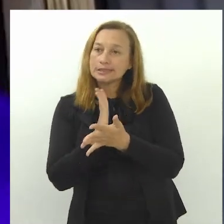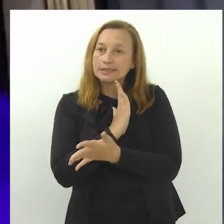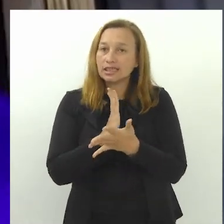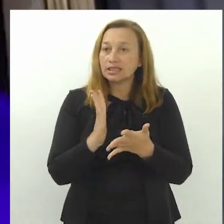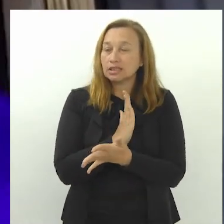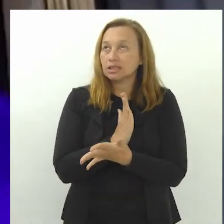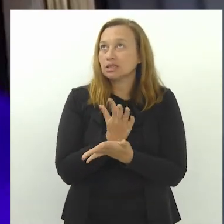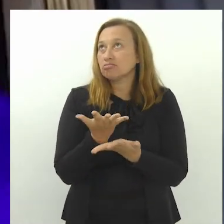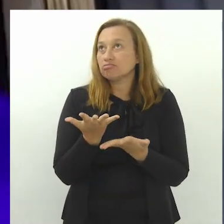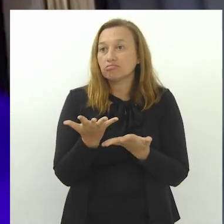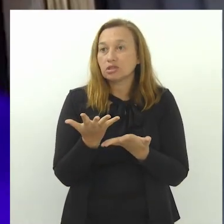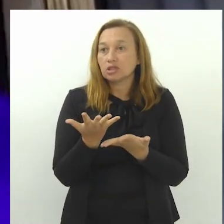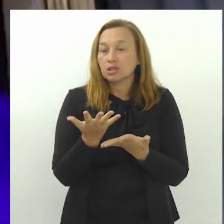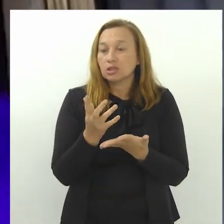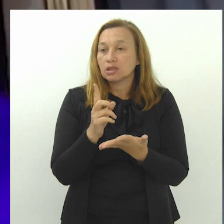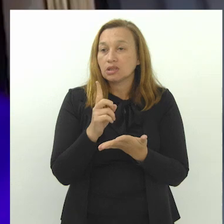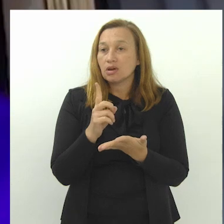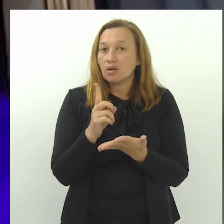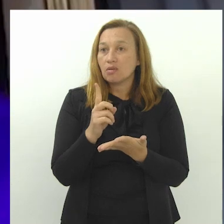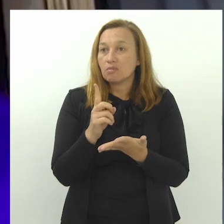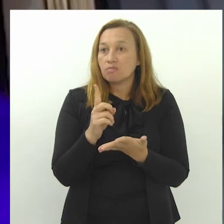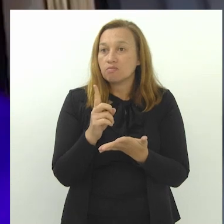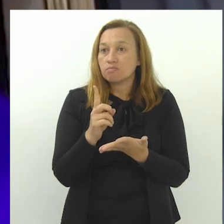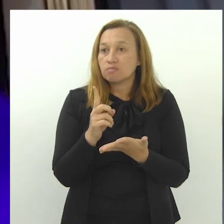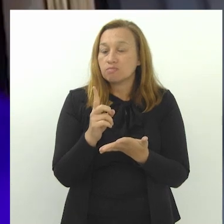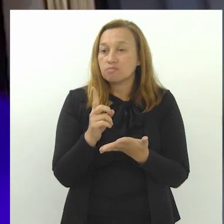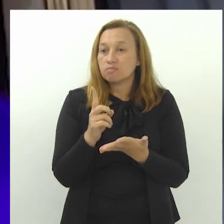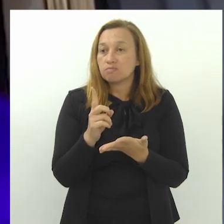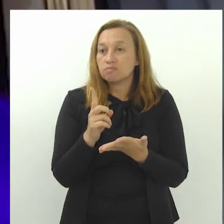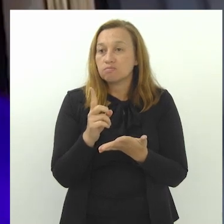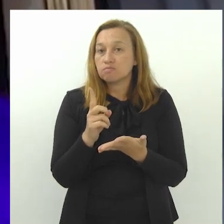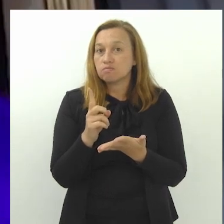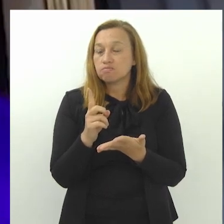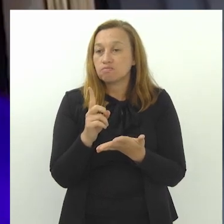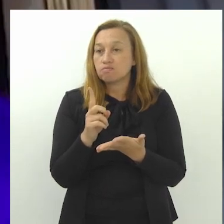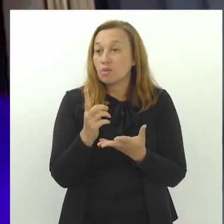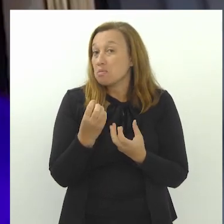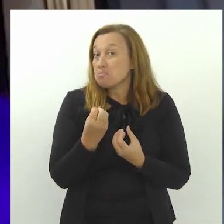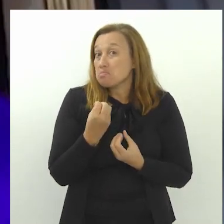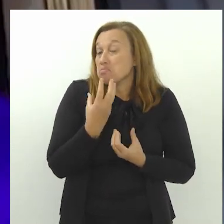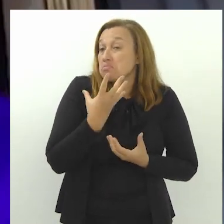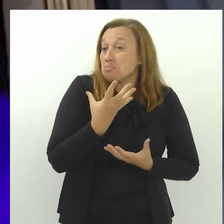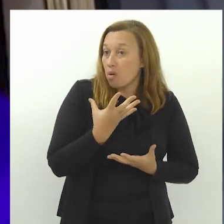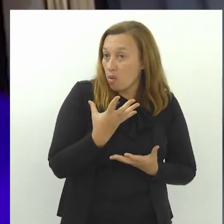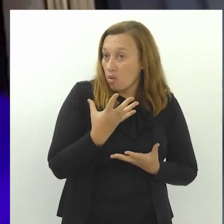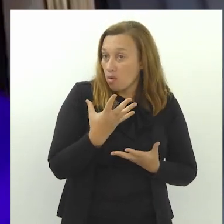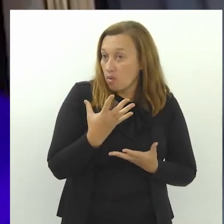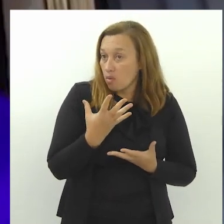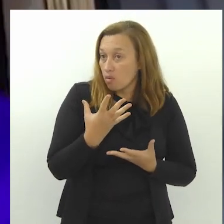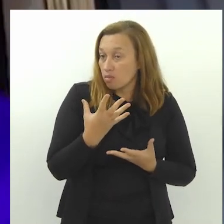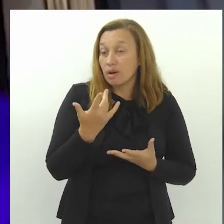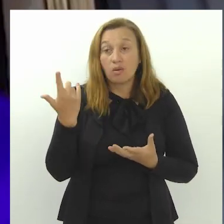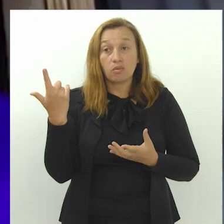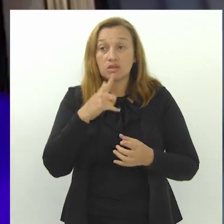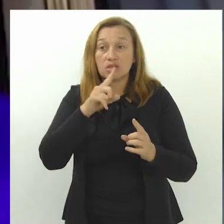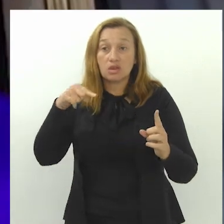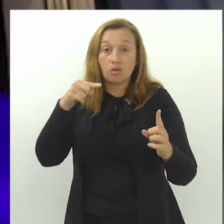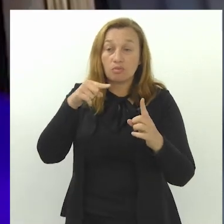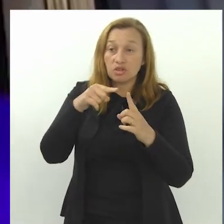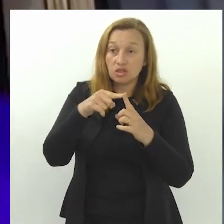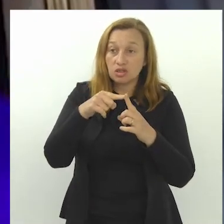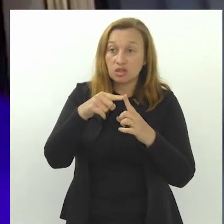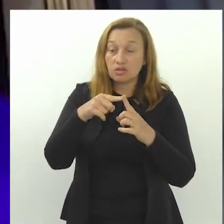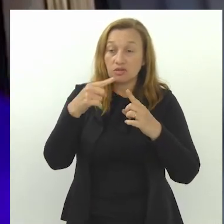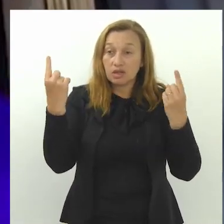muitas vezes não é suficientemente boa para atingir os objetivos